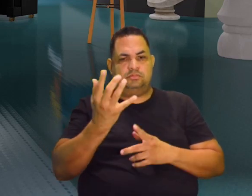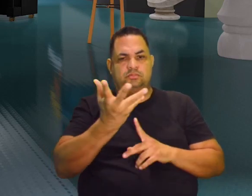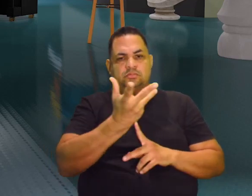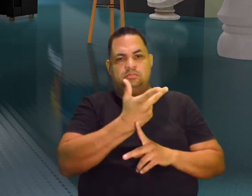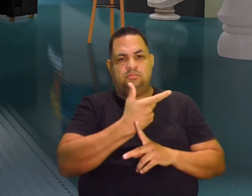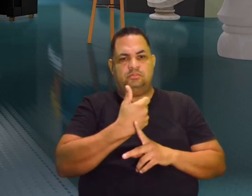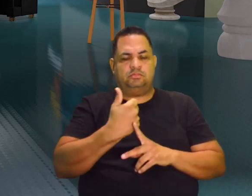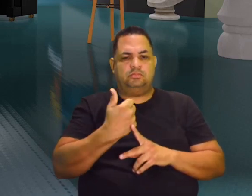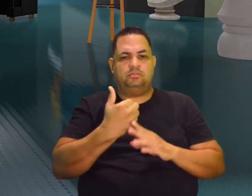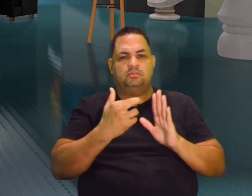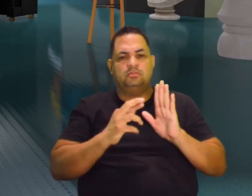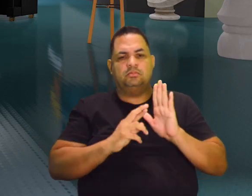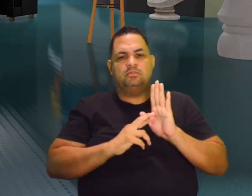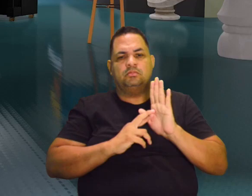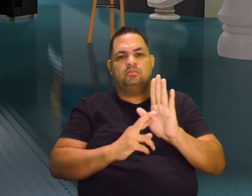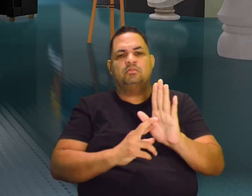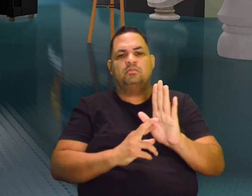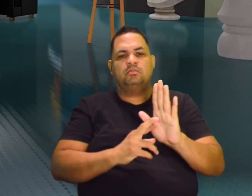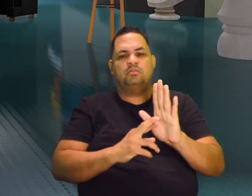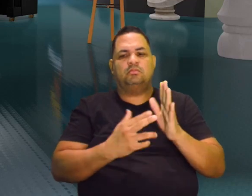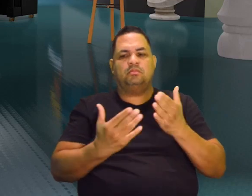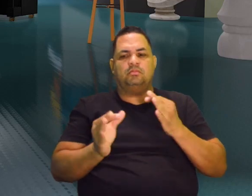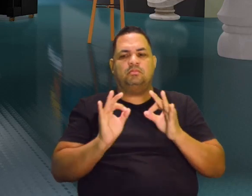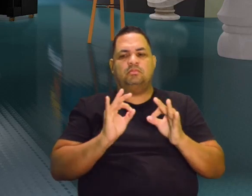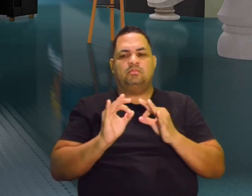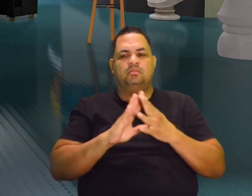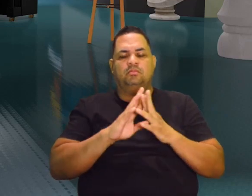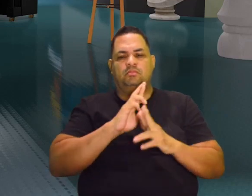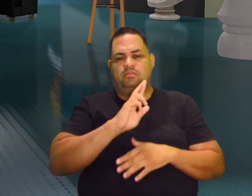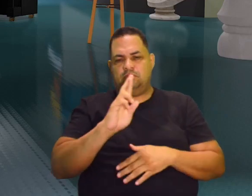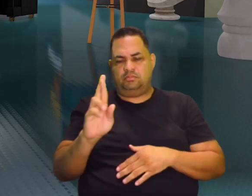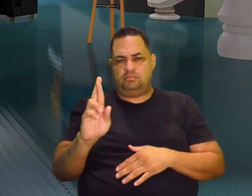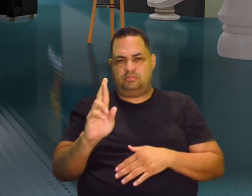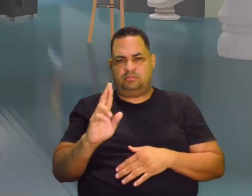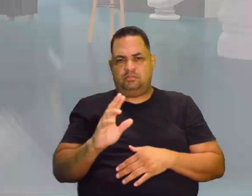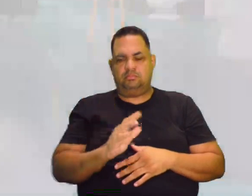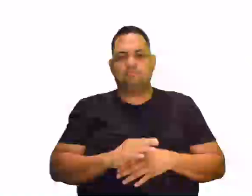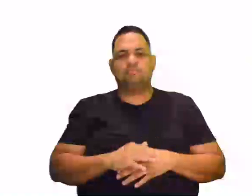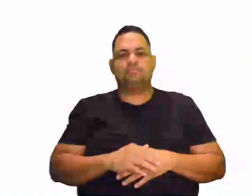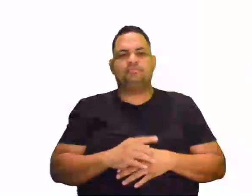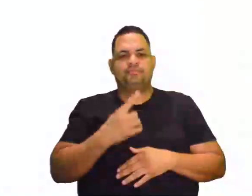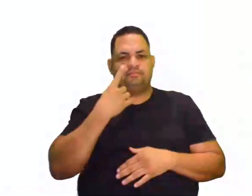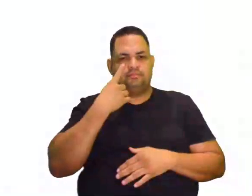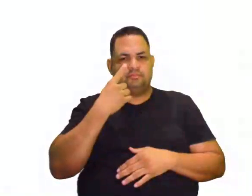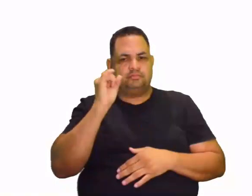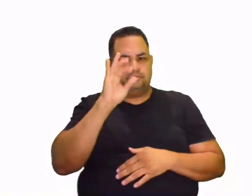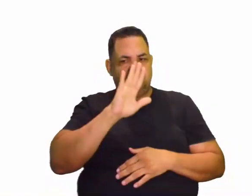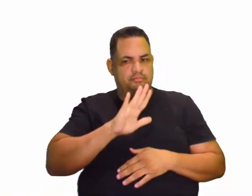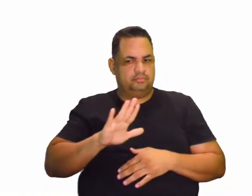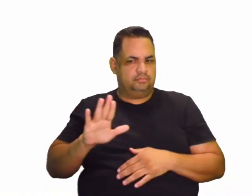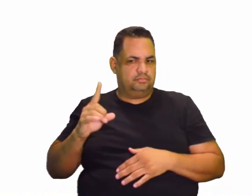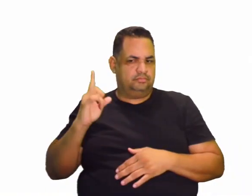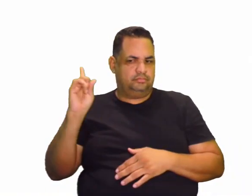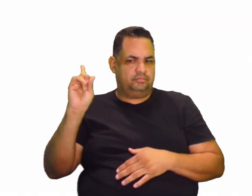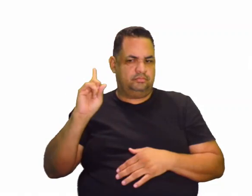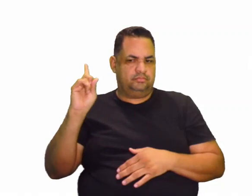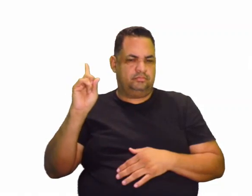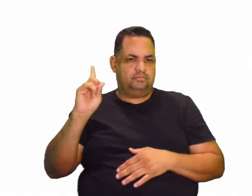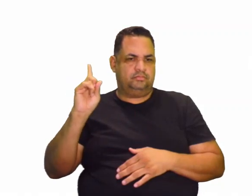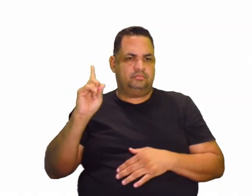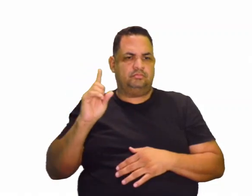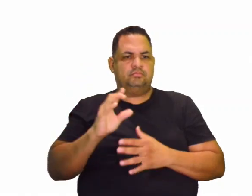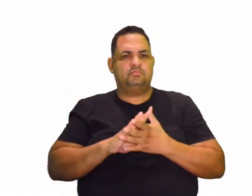era a representação, então, da religião. Então, vamos dar uma olhada na tela sobre